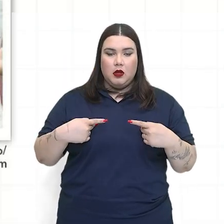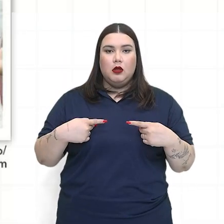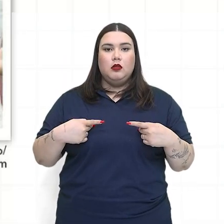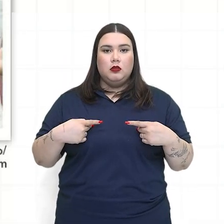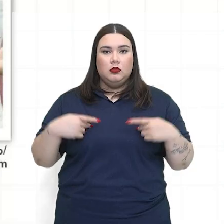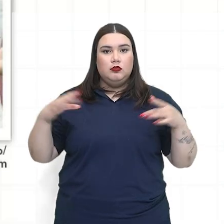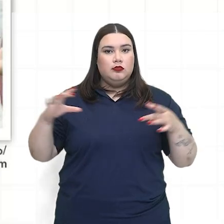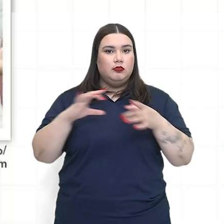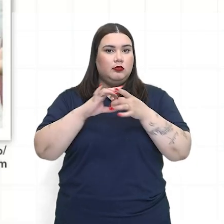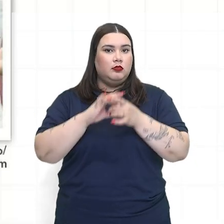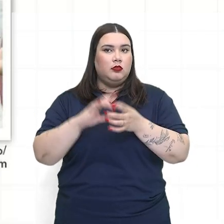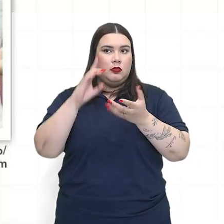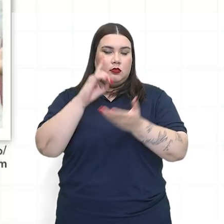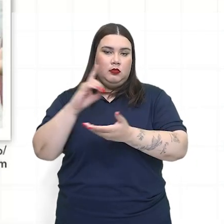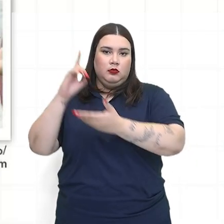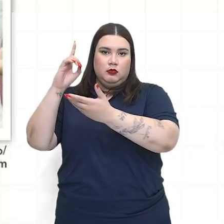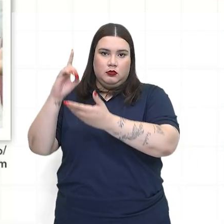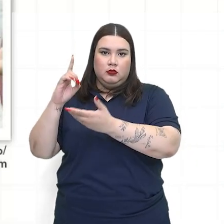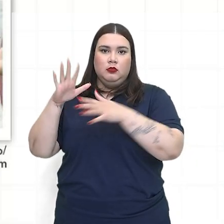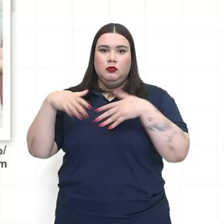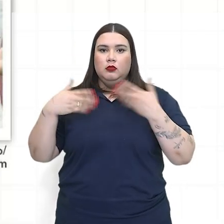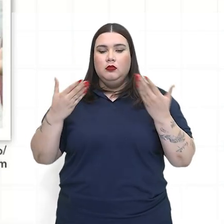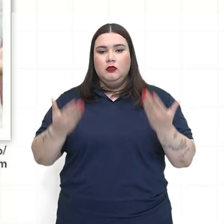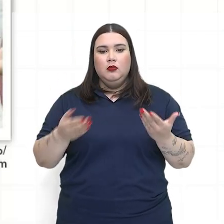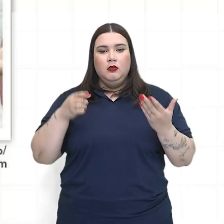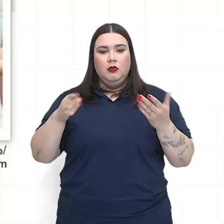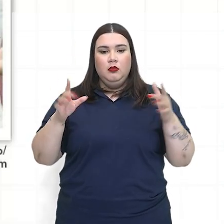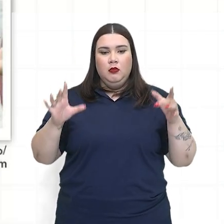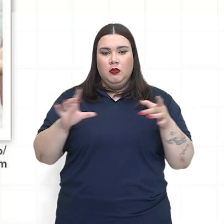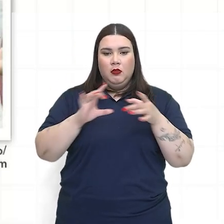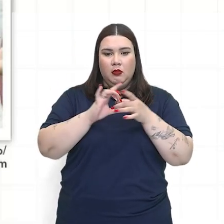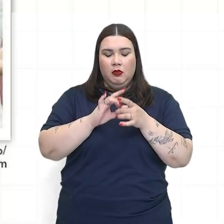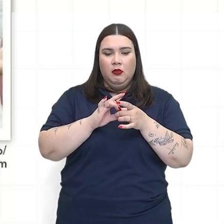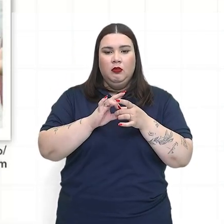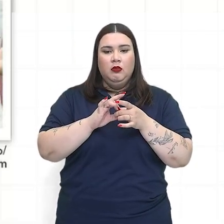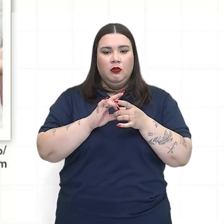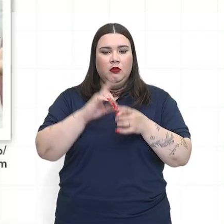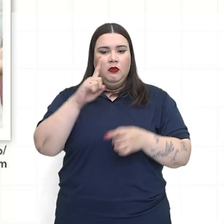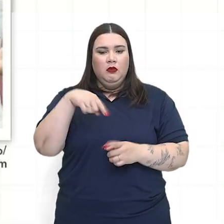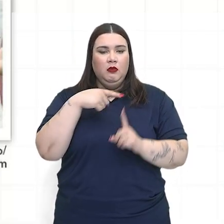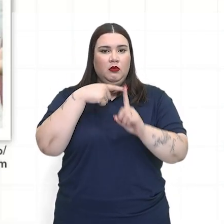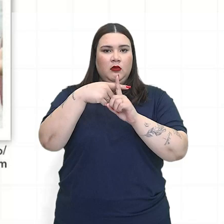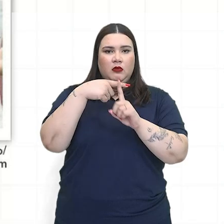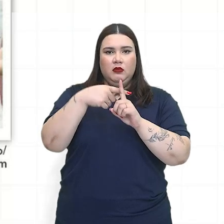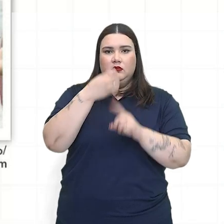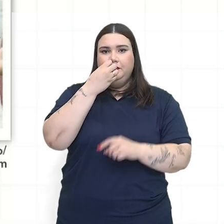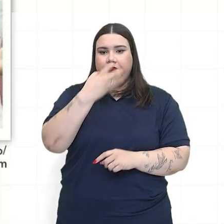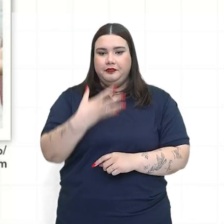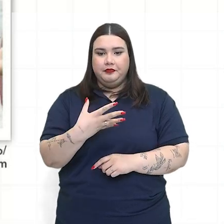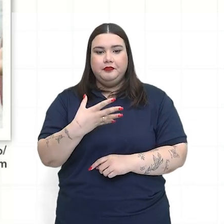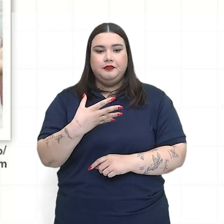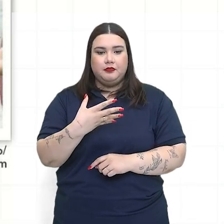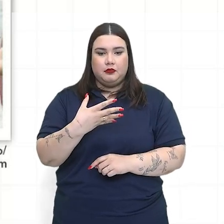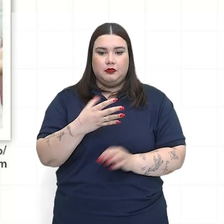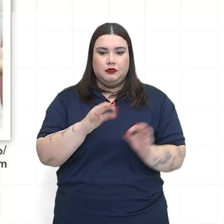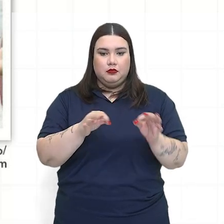né? Que, com certeza, essa religação, se é uma religação, é porque esse